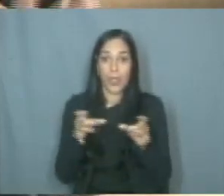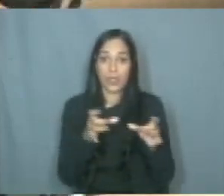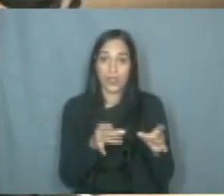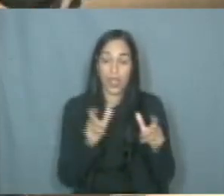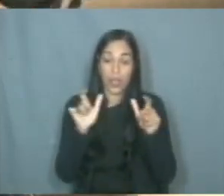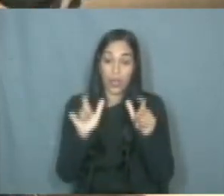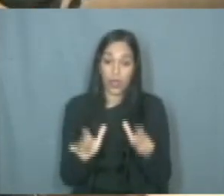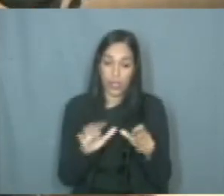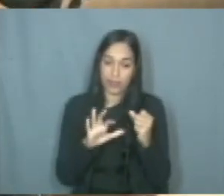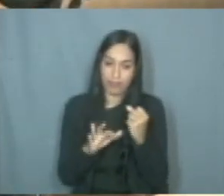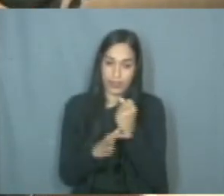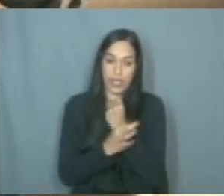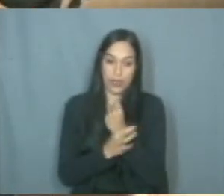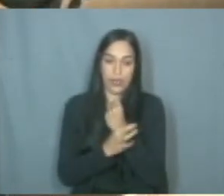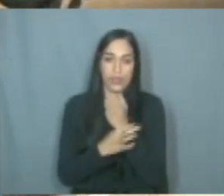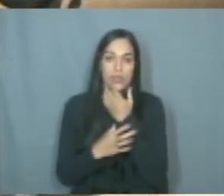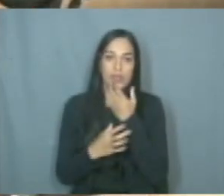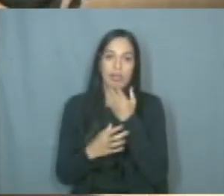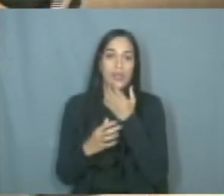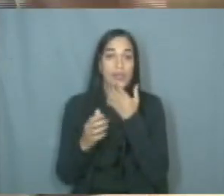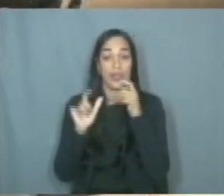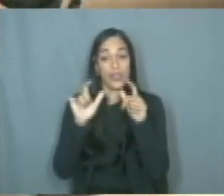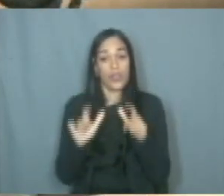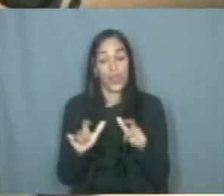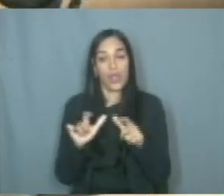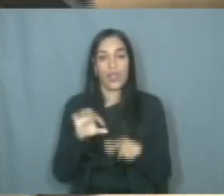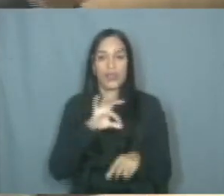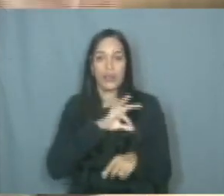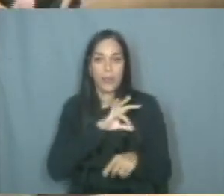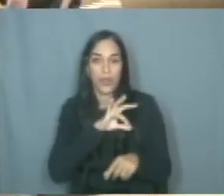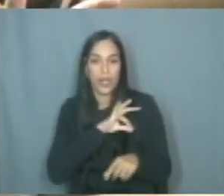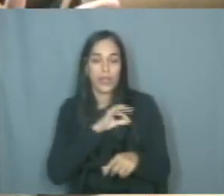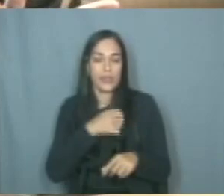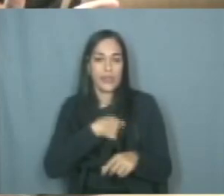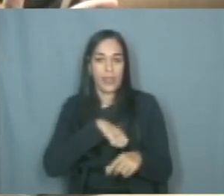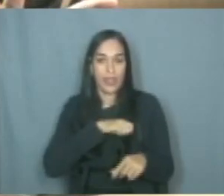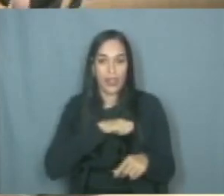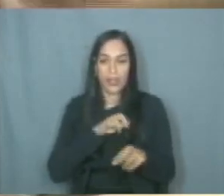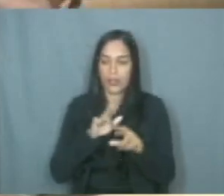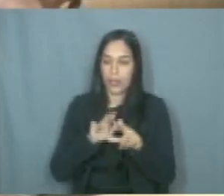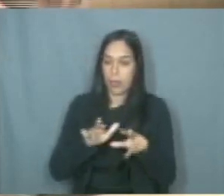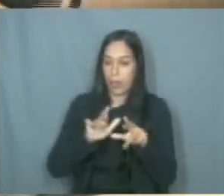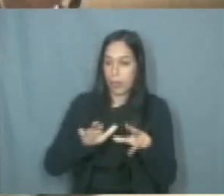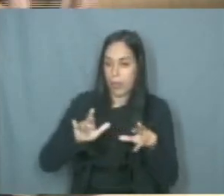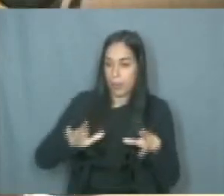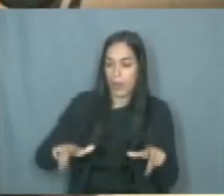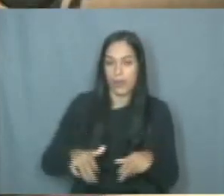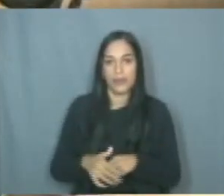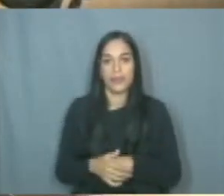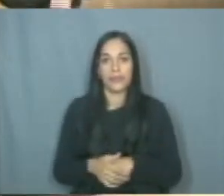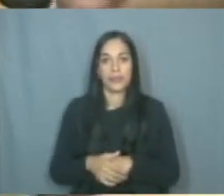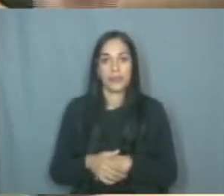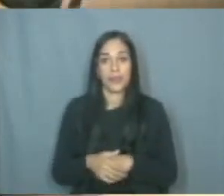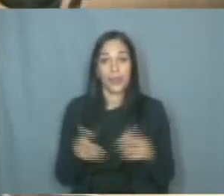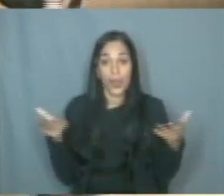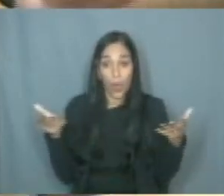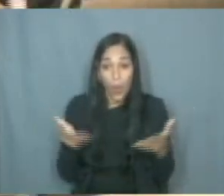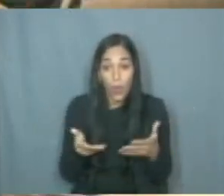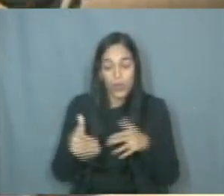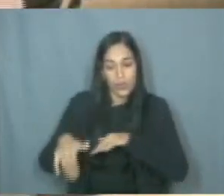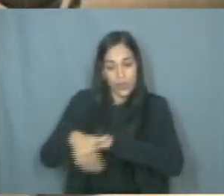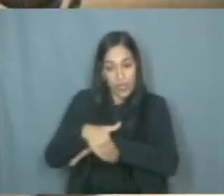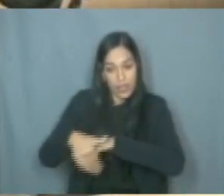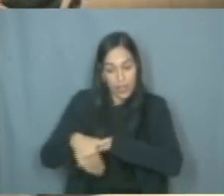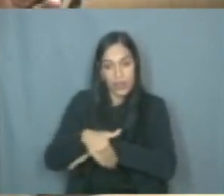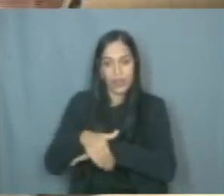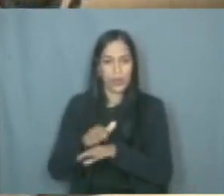de segurança, batalhões da Polícia Militar, delegacias, etc. Porque quem está na rua hoje está envolvido,